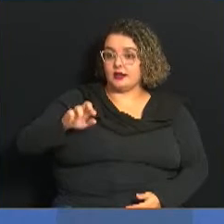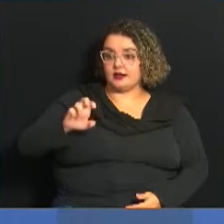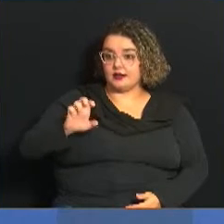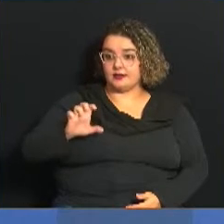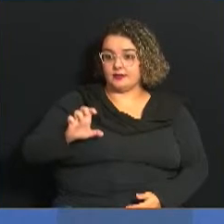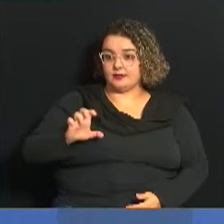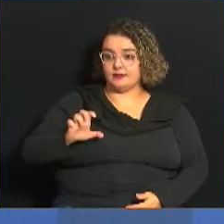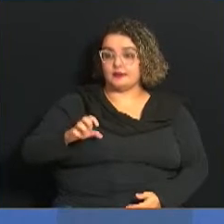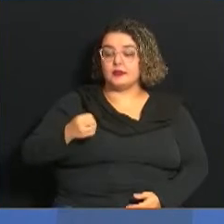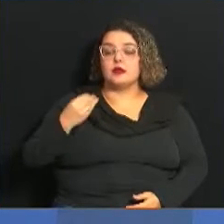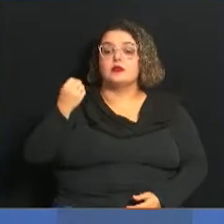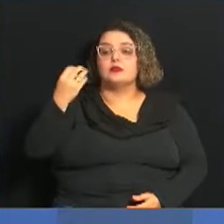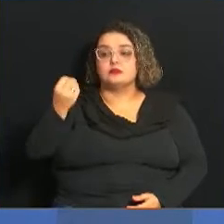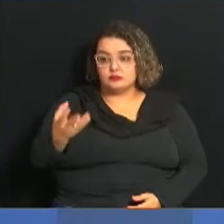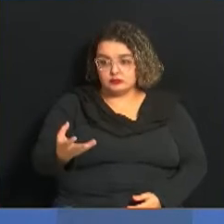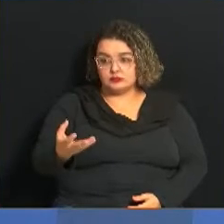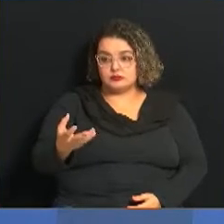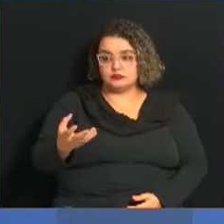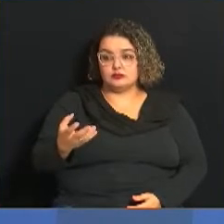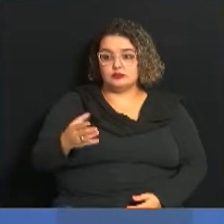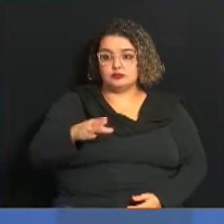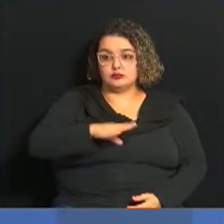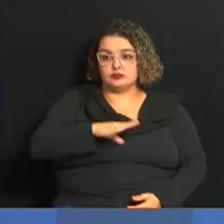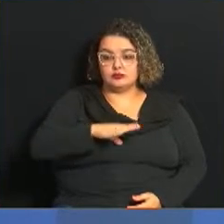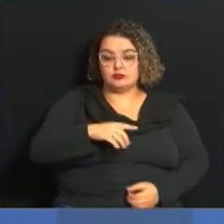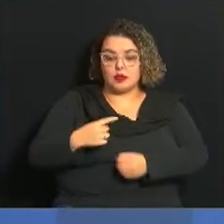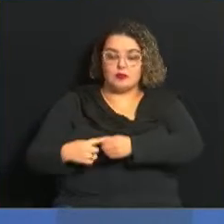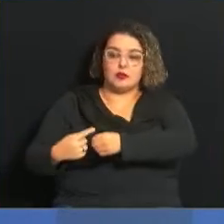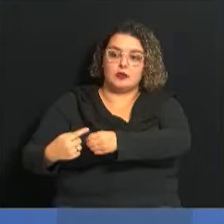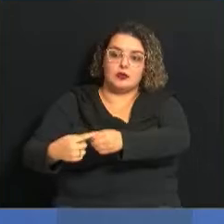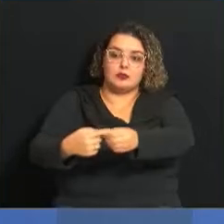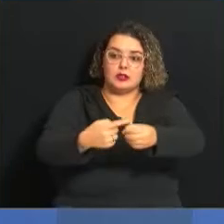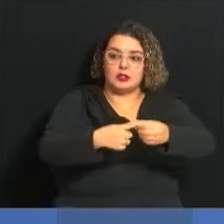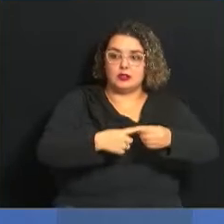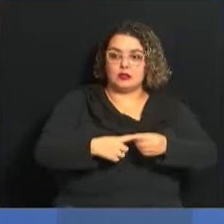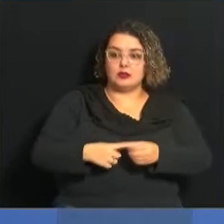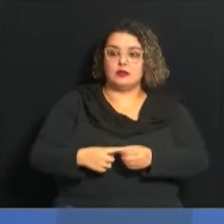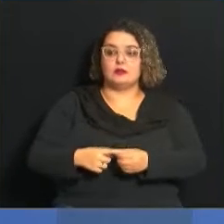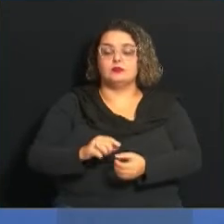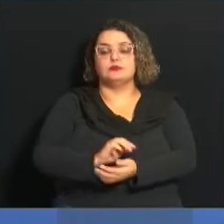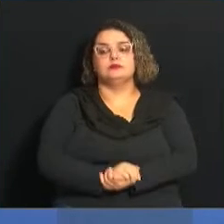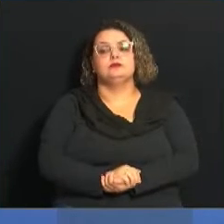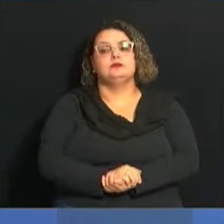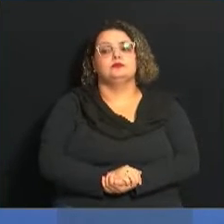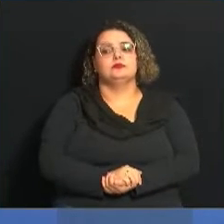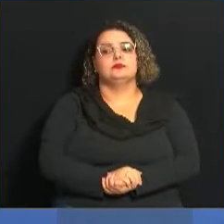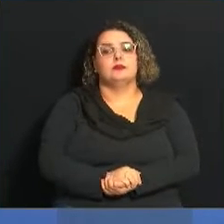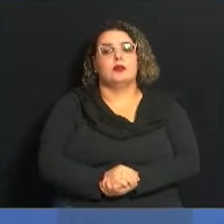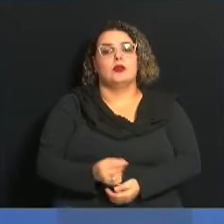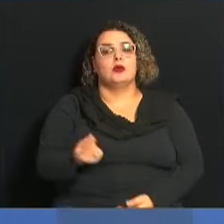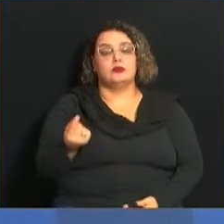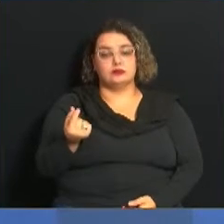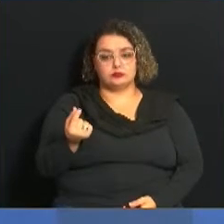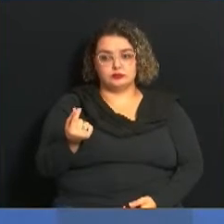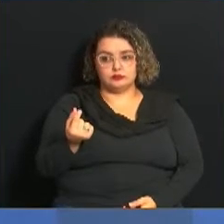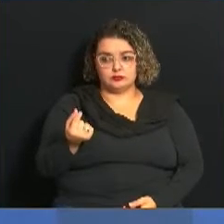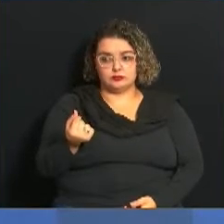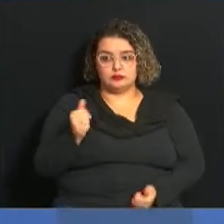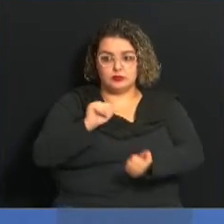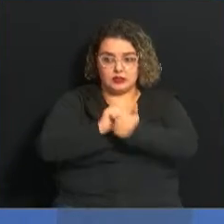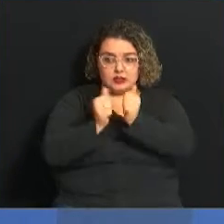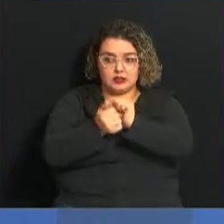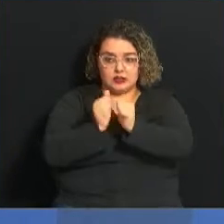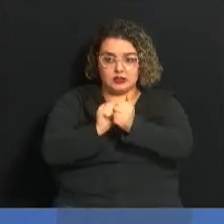viagens interestaduais lá no terminal multimodal Ramos de Azevedo tem um novo valor. É um reajuste de